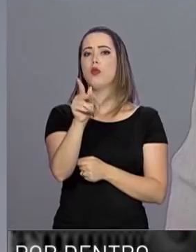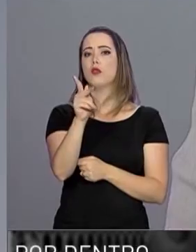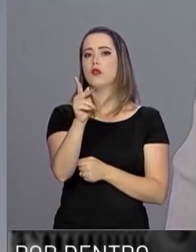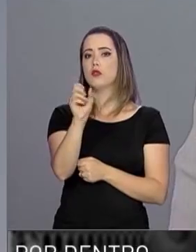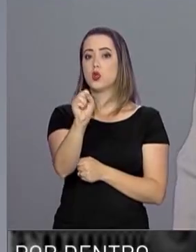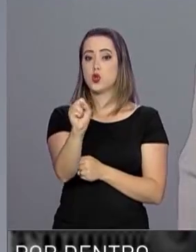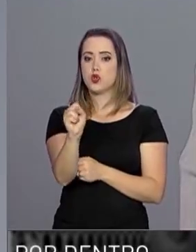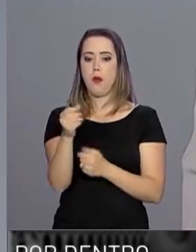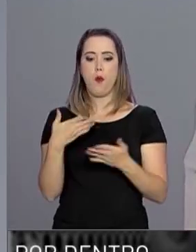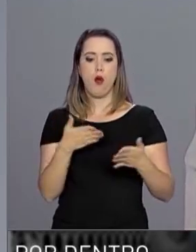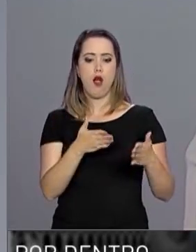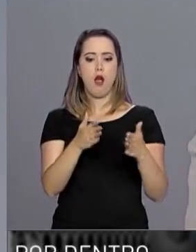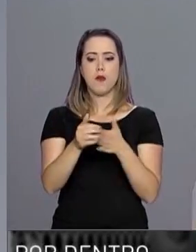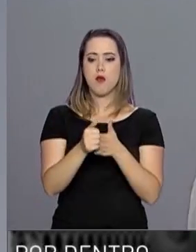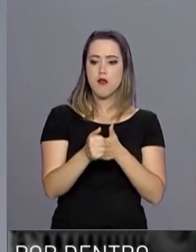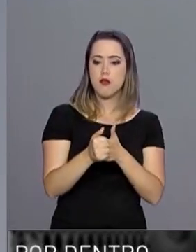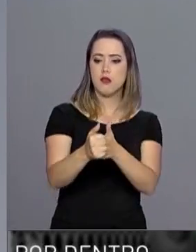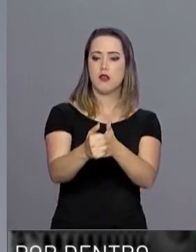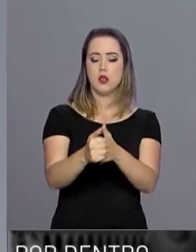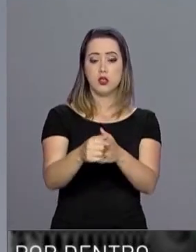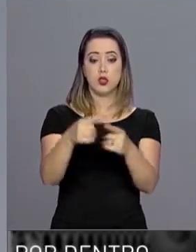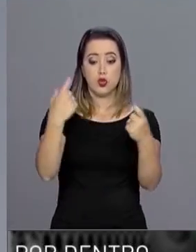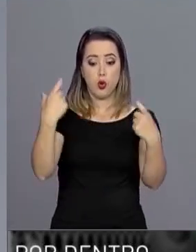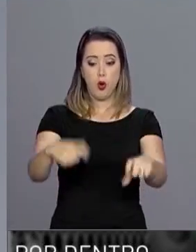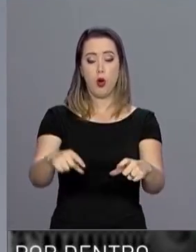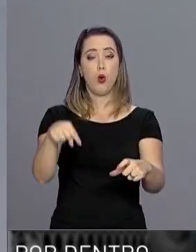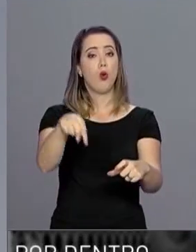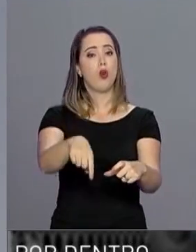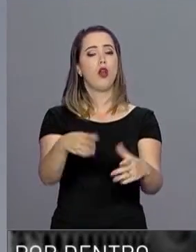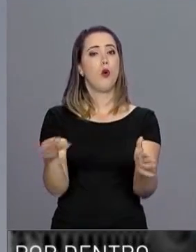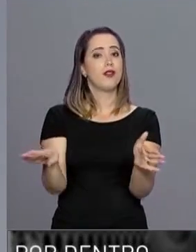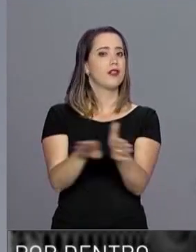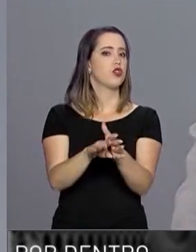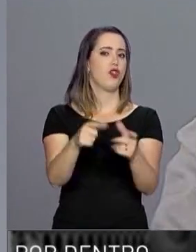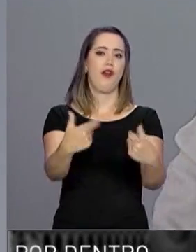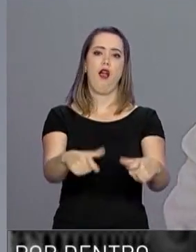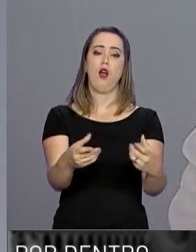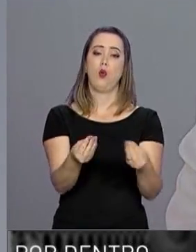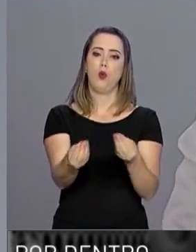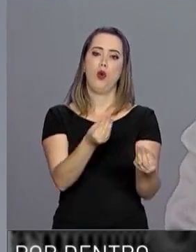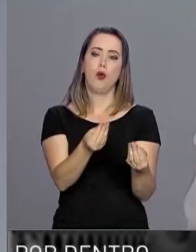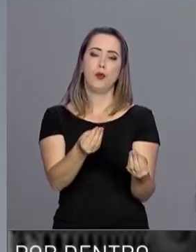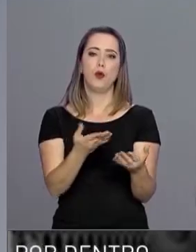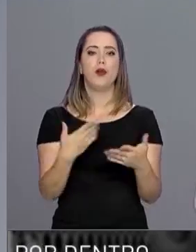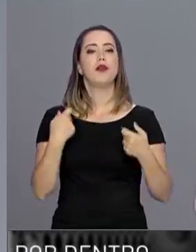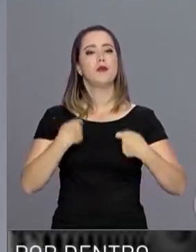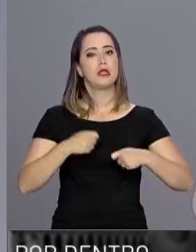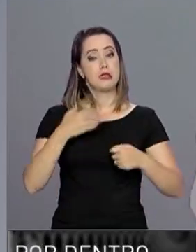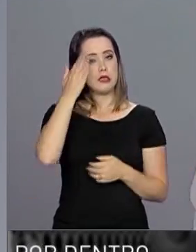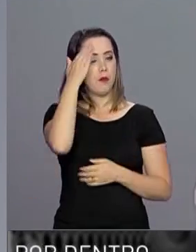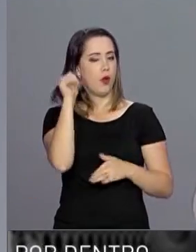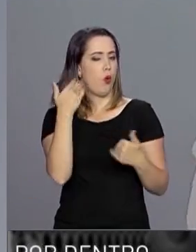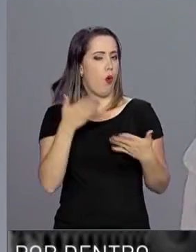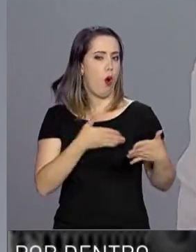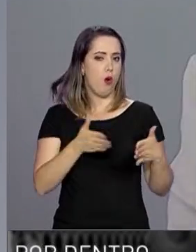pai, para a mãe, né? a gente marcou o lugar aonde a gente quer chegar. Agora a gente tem que encontrar qual é o caminho. Eu posso pegar um caminho